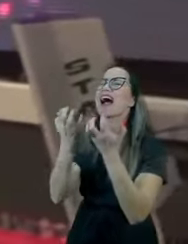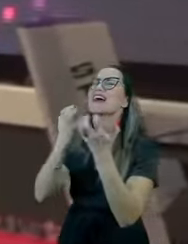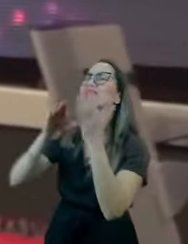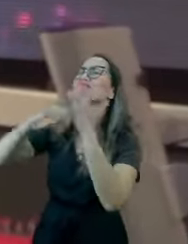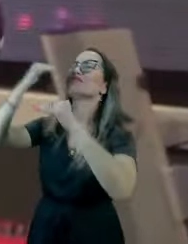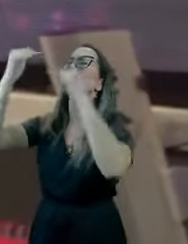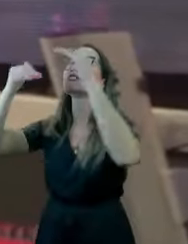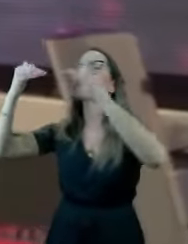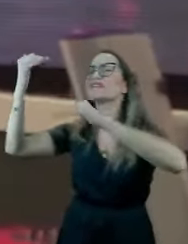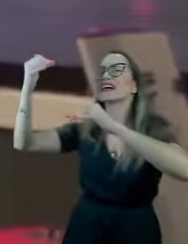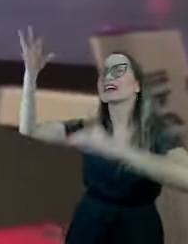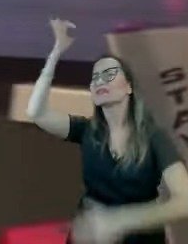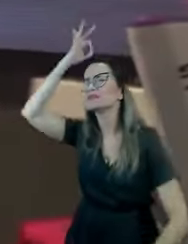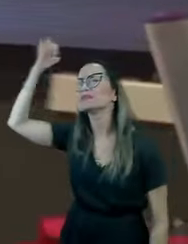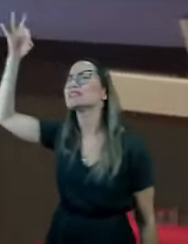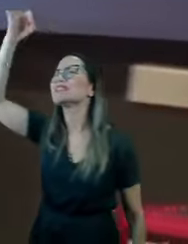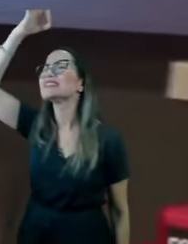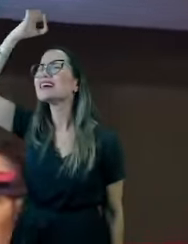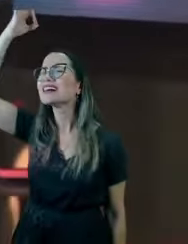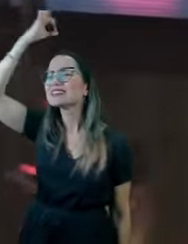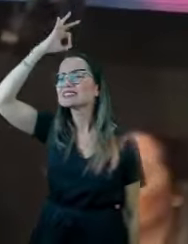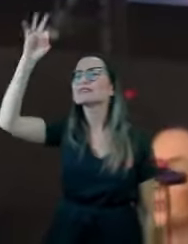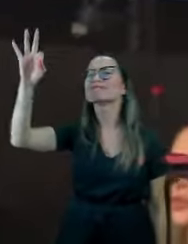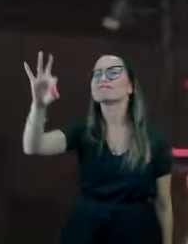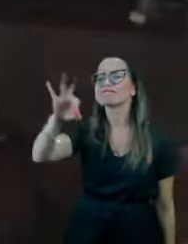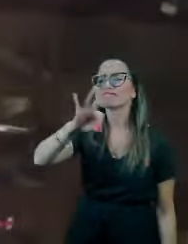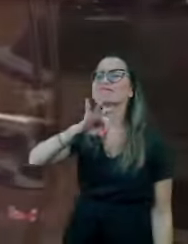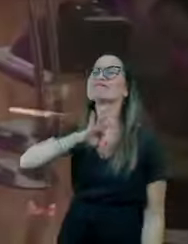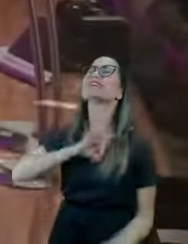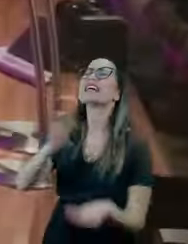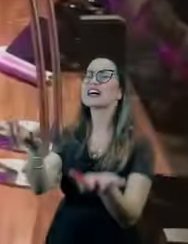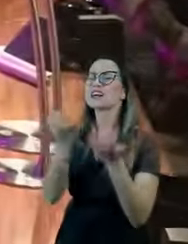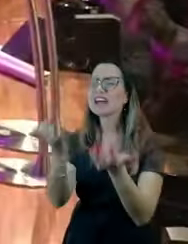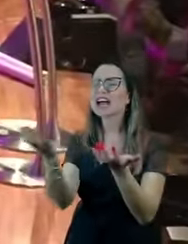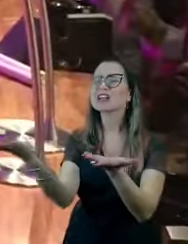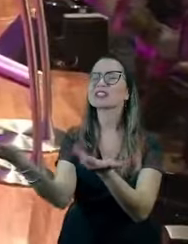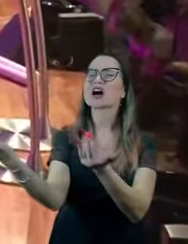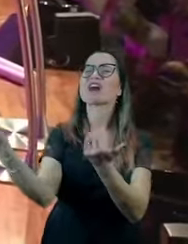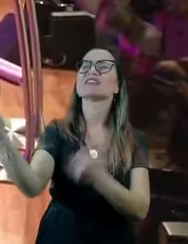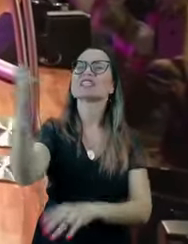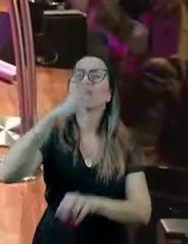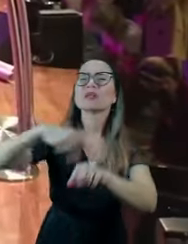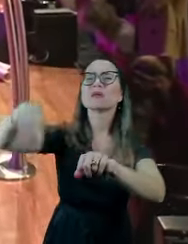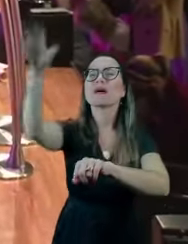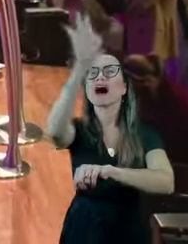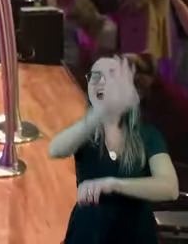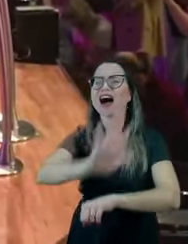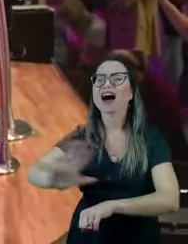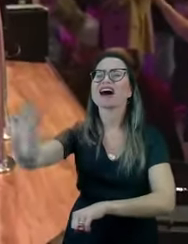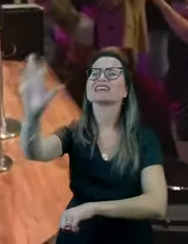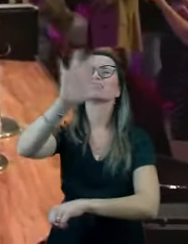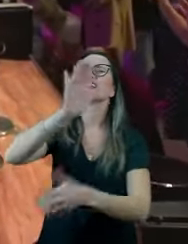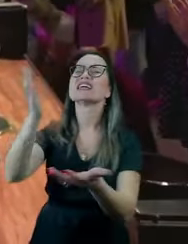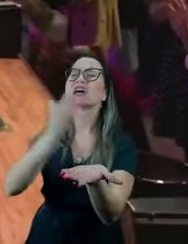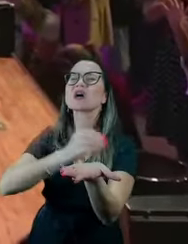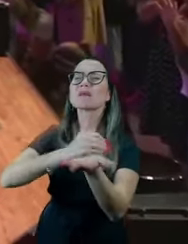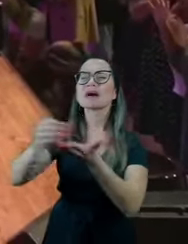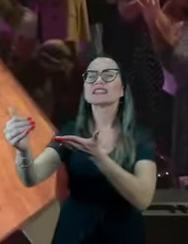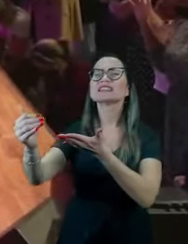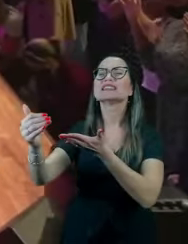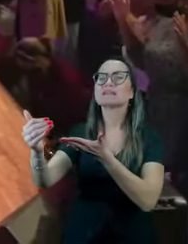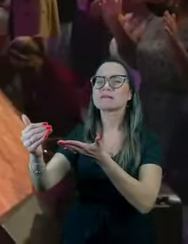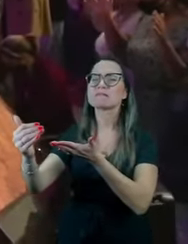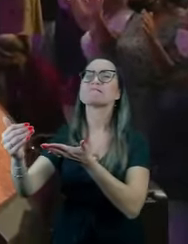ti. Ô Espírito Santo, jovens dessa nação, começa a alimentar ele com os alimentos que vêm da